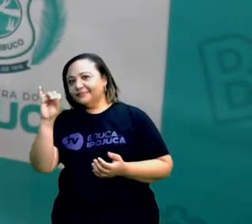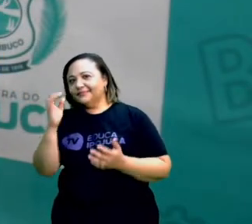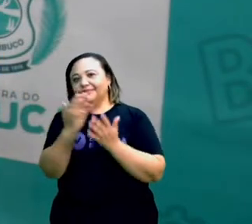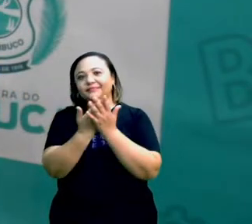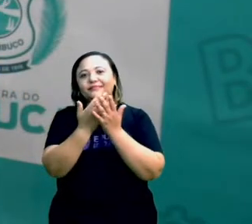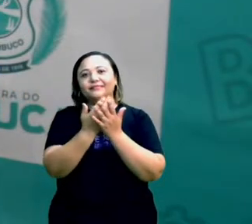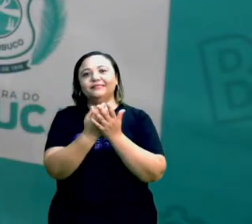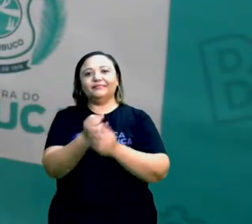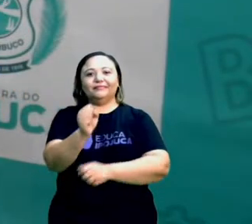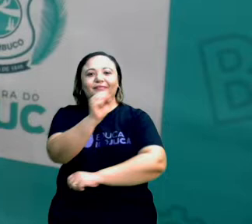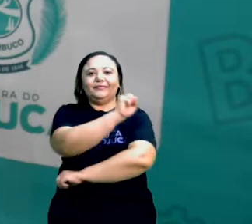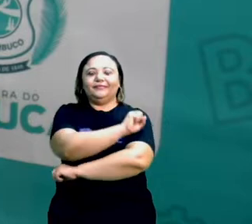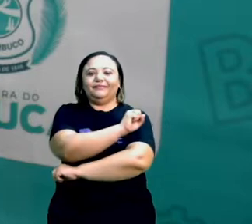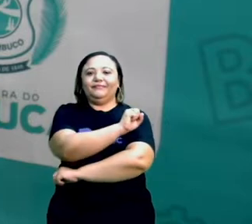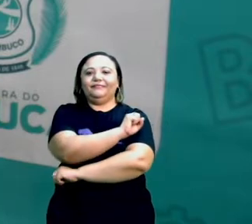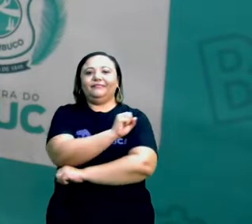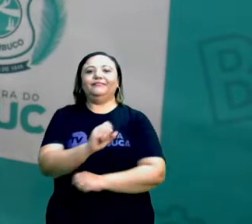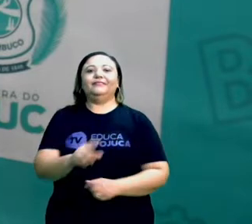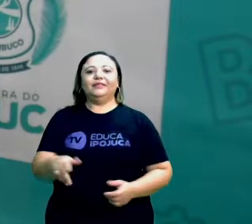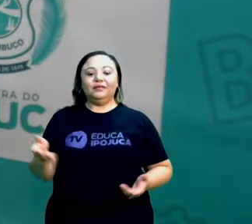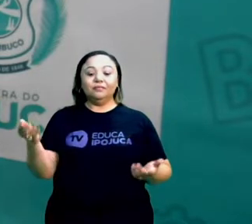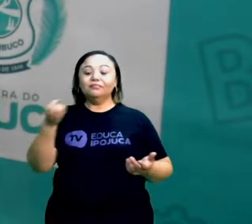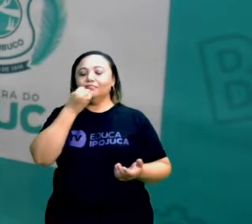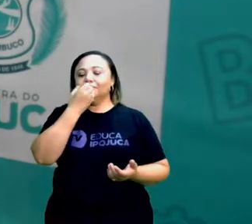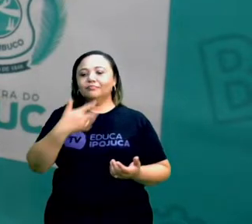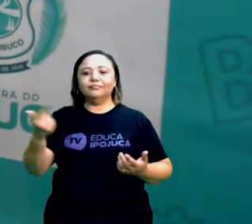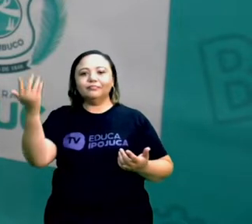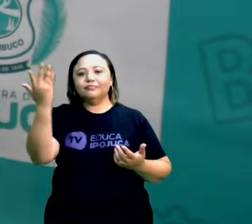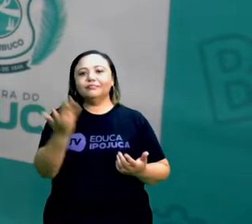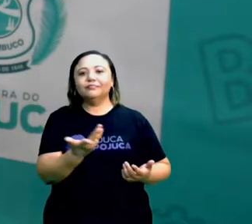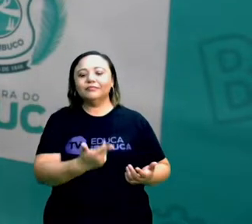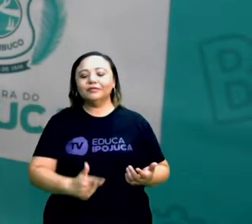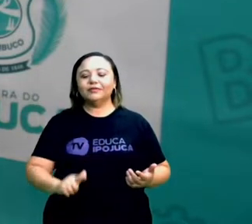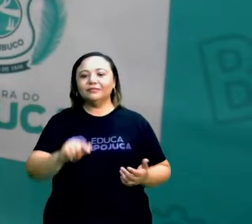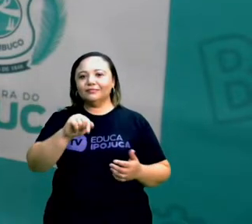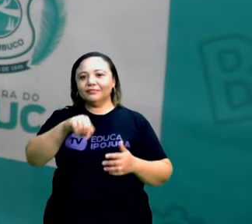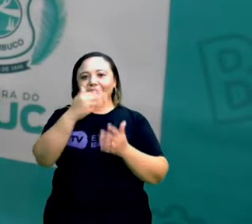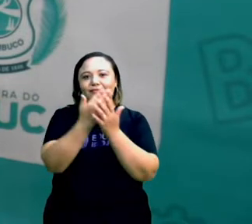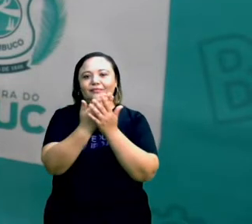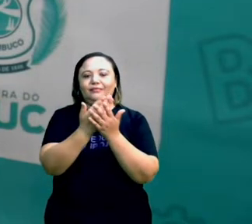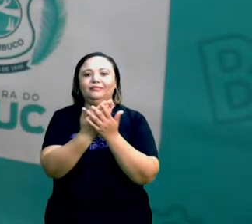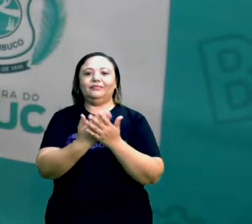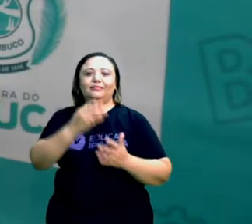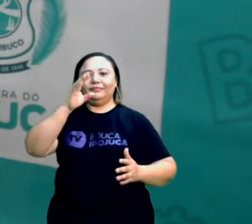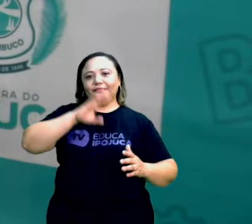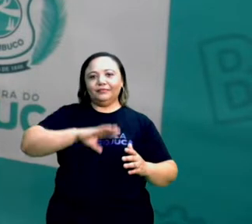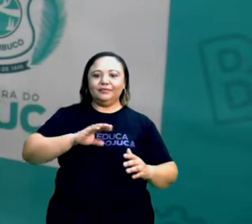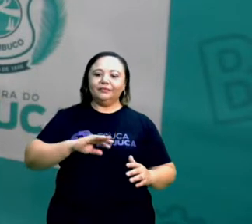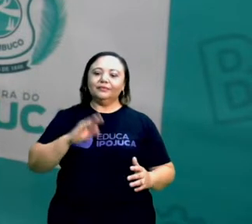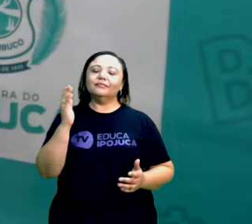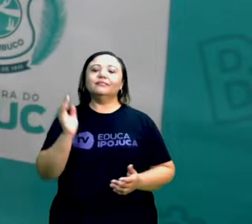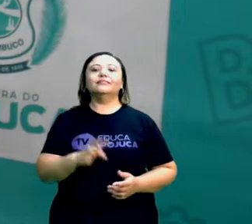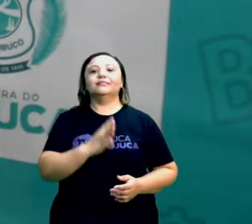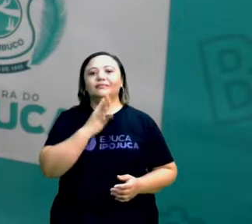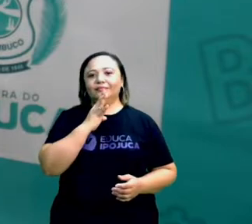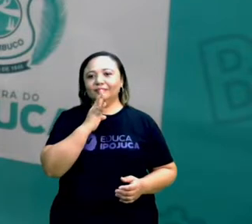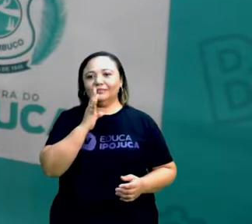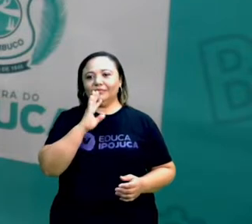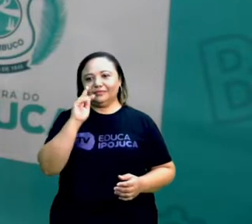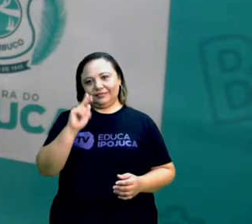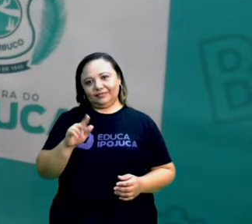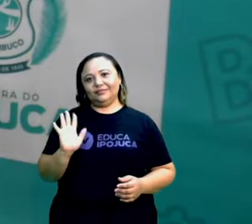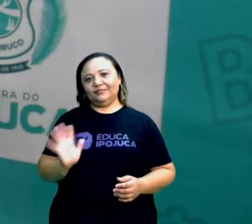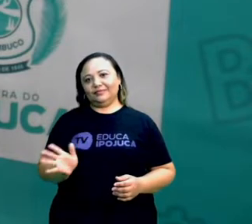Olá, estudantes do oitavo ano. Que bom estarmos juntos para mais uma aula de língua portuguesa. Você já me conhece, sou a professora